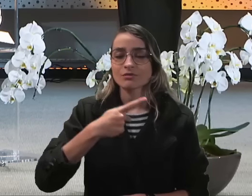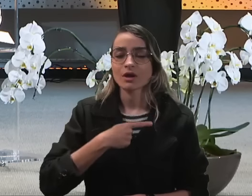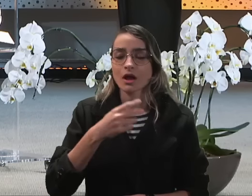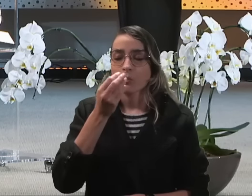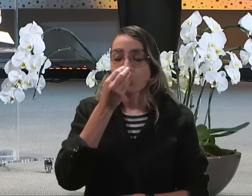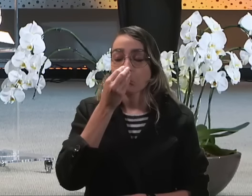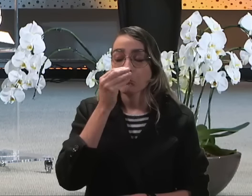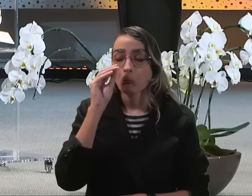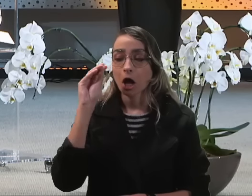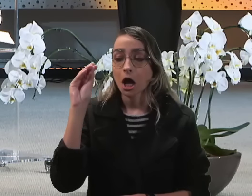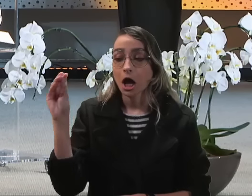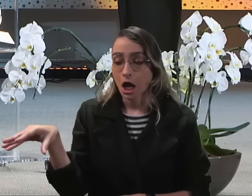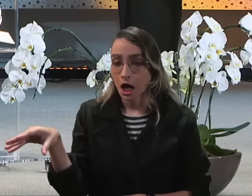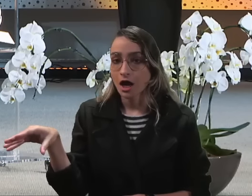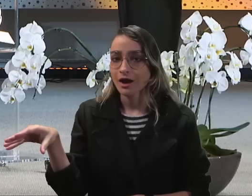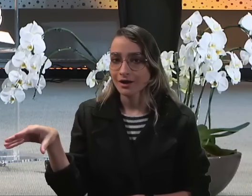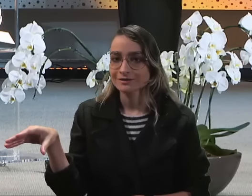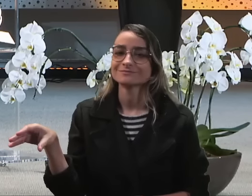da igreja do Senhor